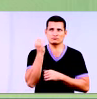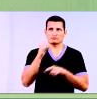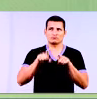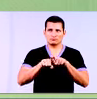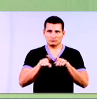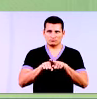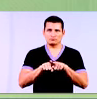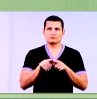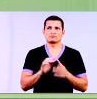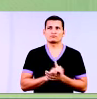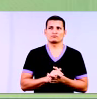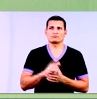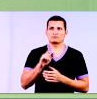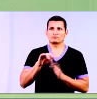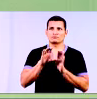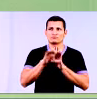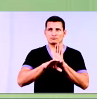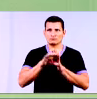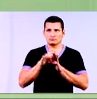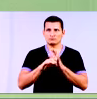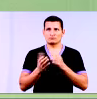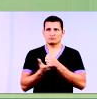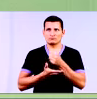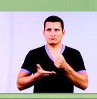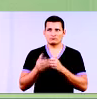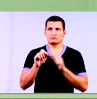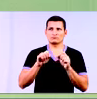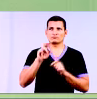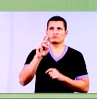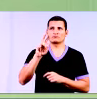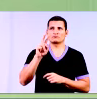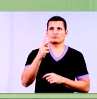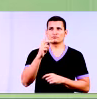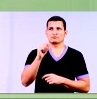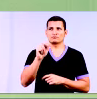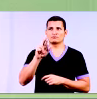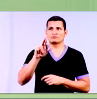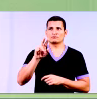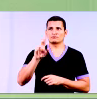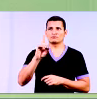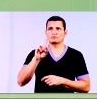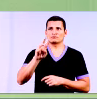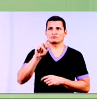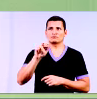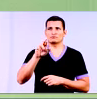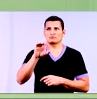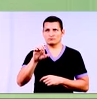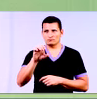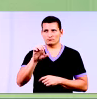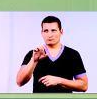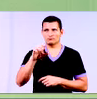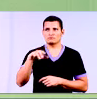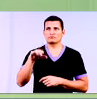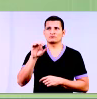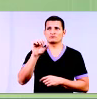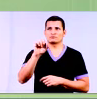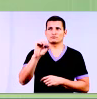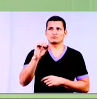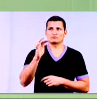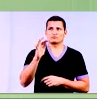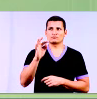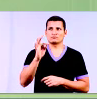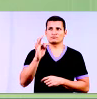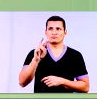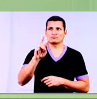prova é esse conceito muito básico que a gente viu. O que é o hardware? Né? O computador pode ser dividido em hardware e software. O que é o hardware? O